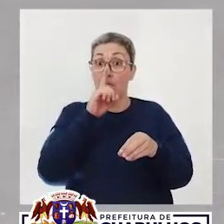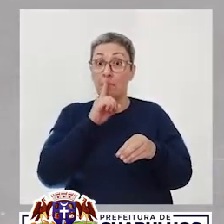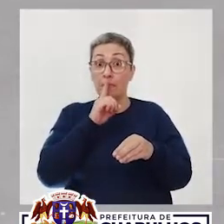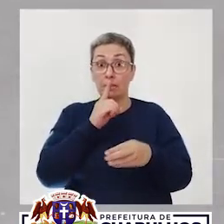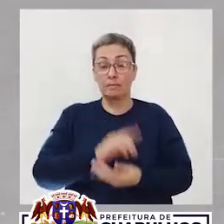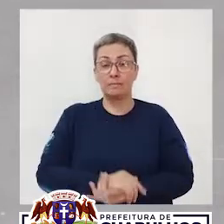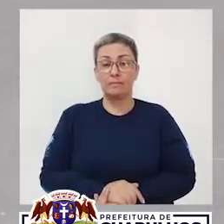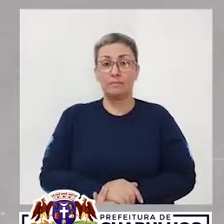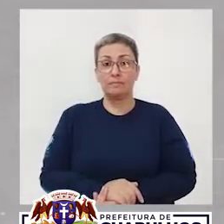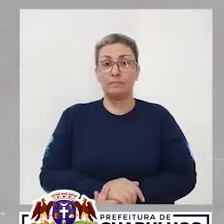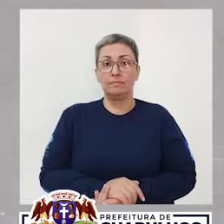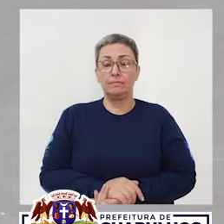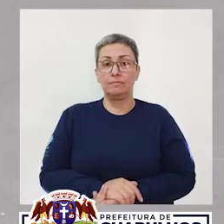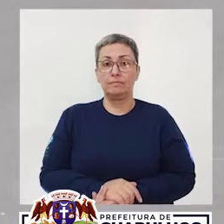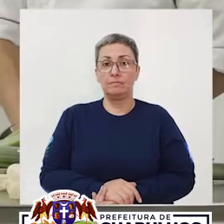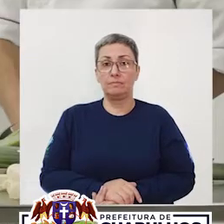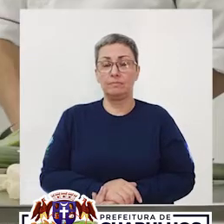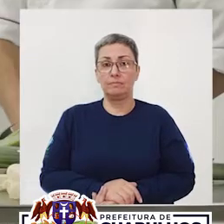de ovo.